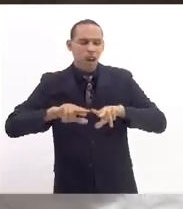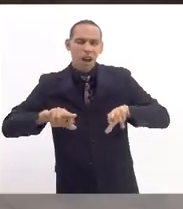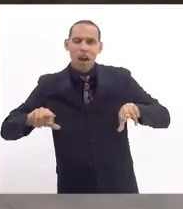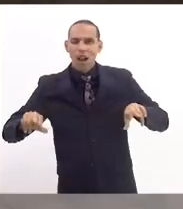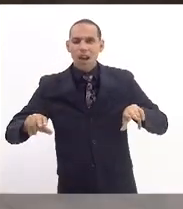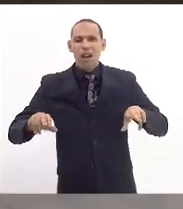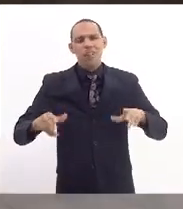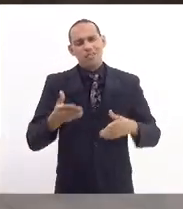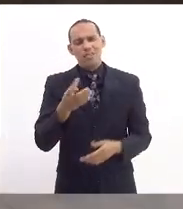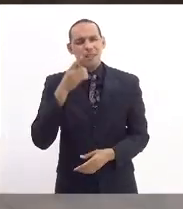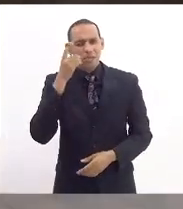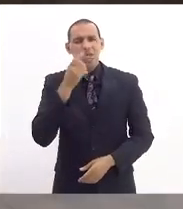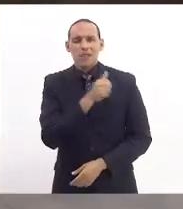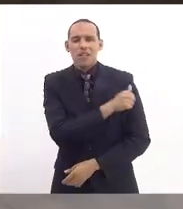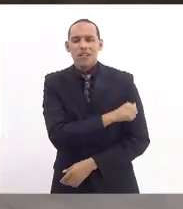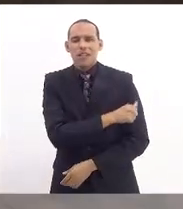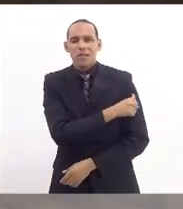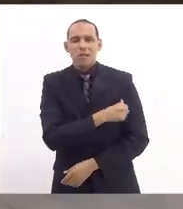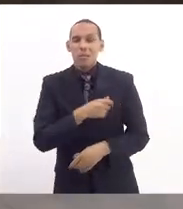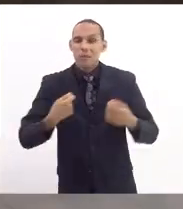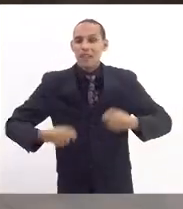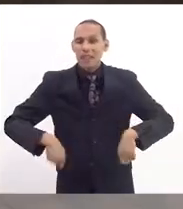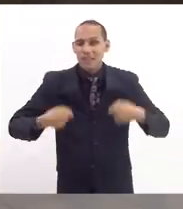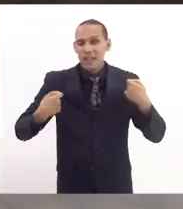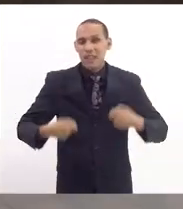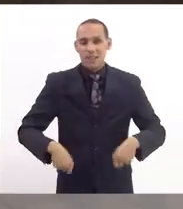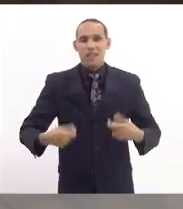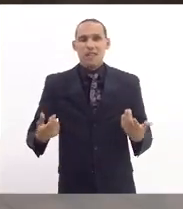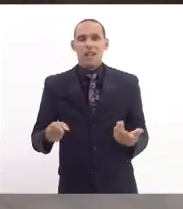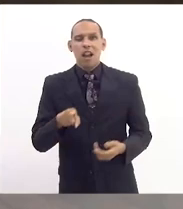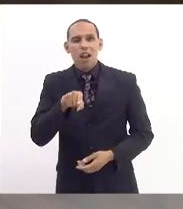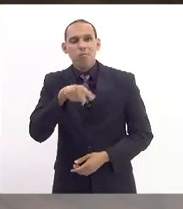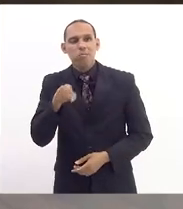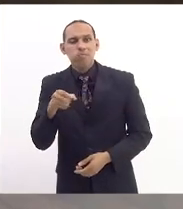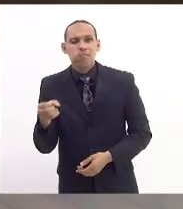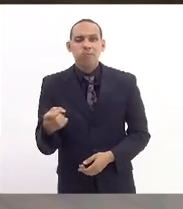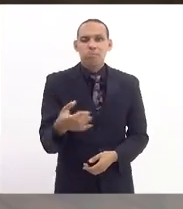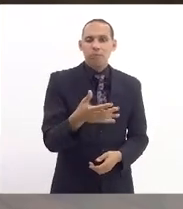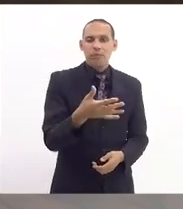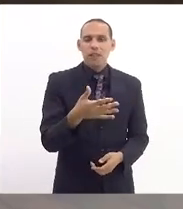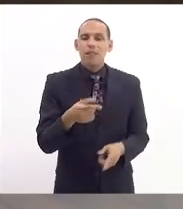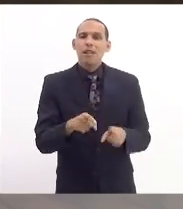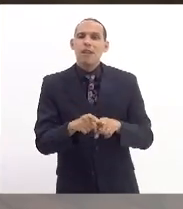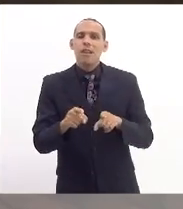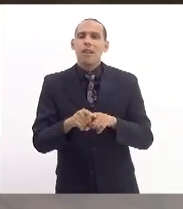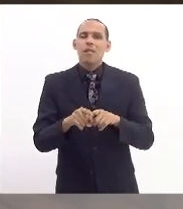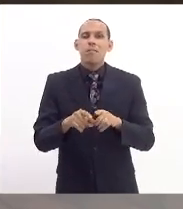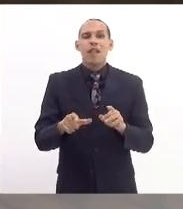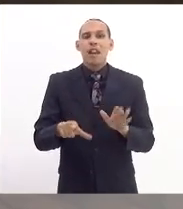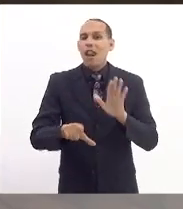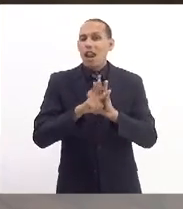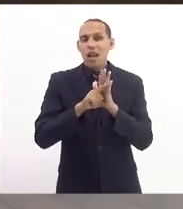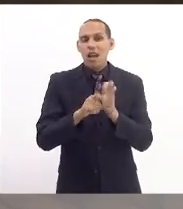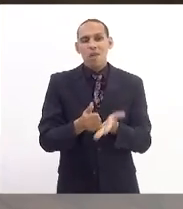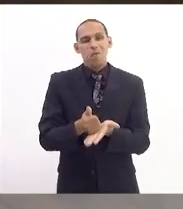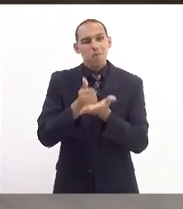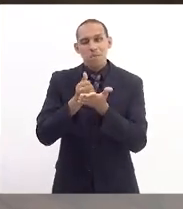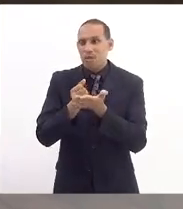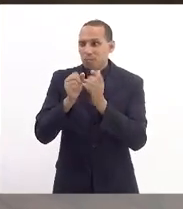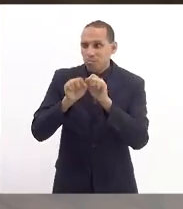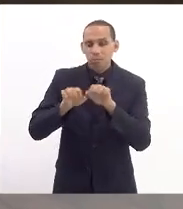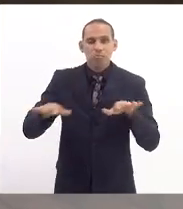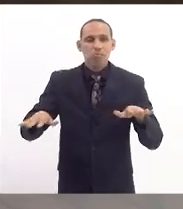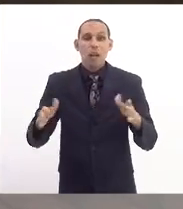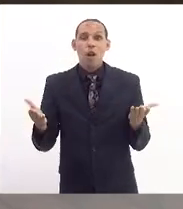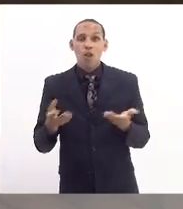vossa excelência sabe muito bem dessa atualização e do envio da mensagem da lei do piso hoje